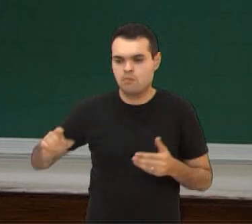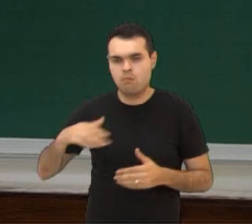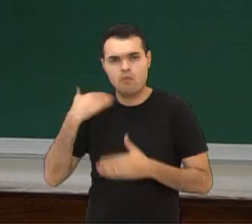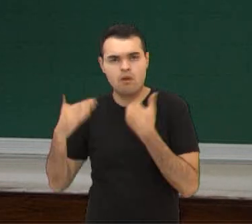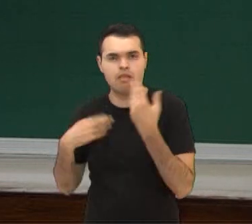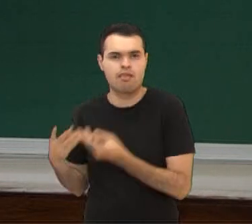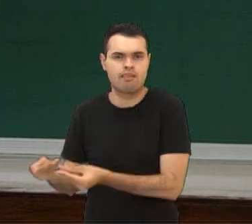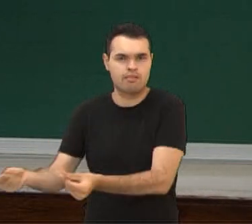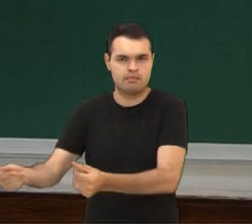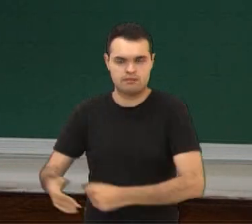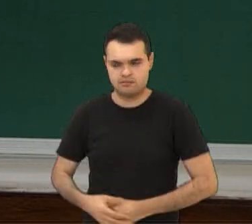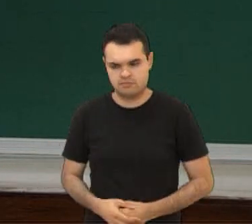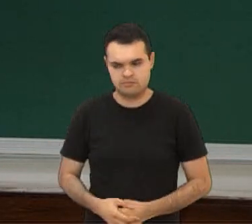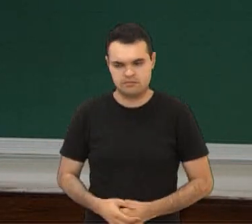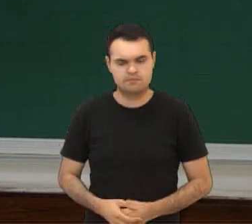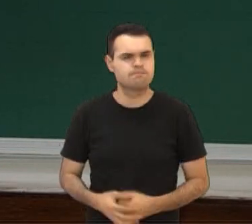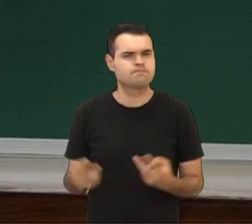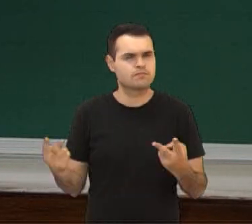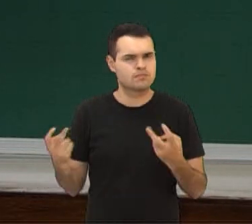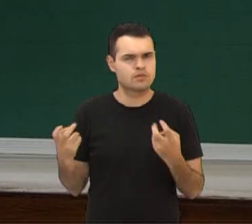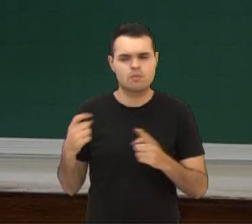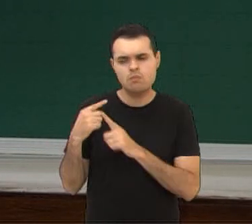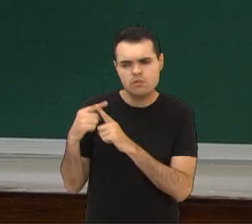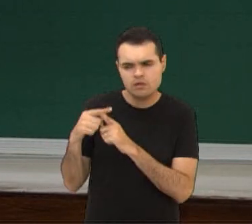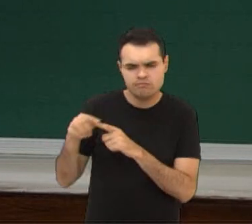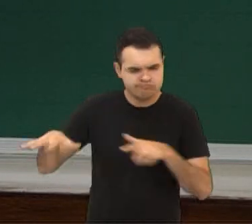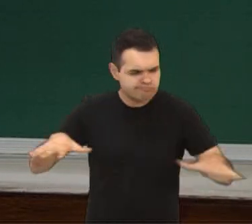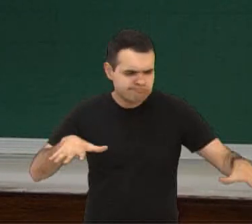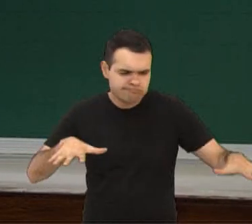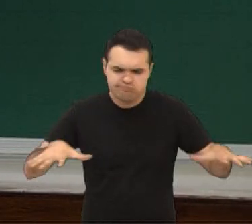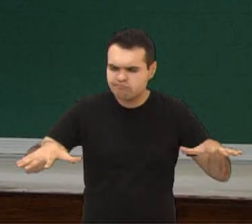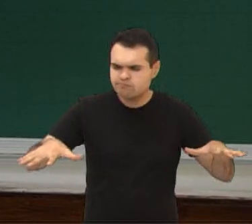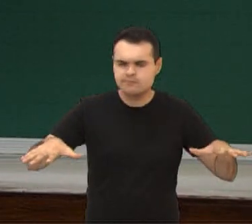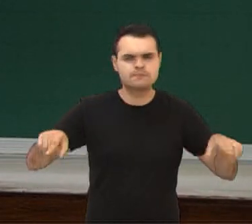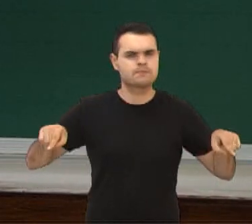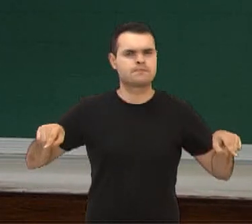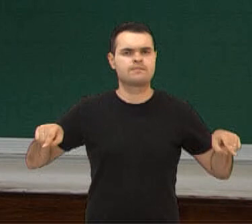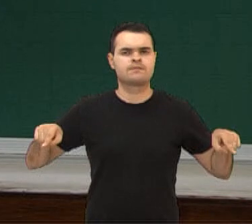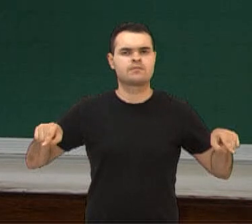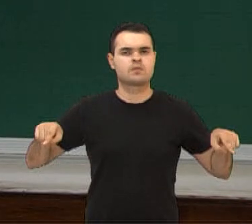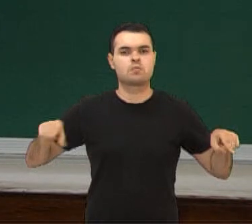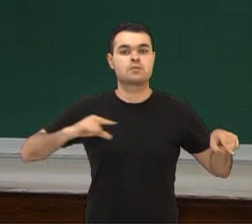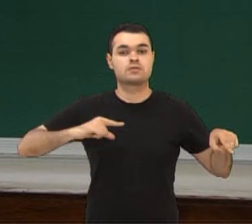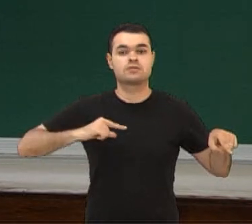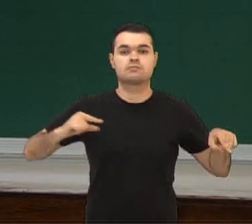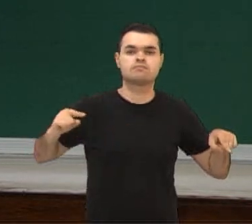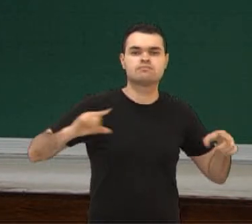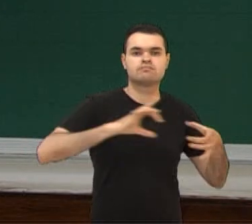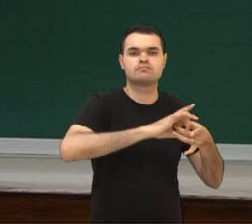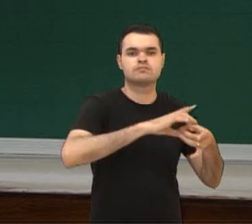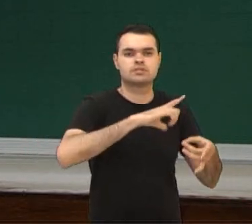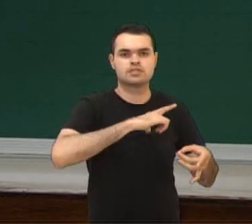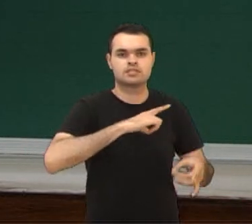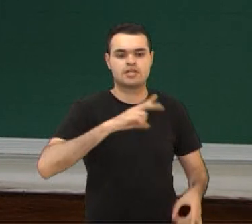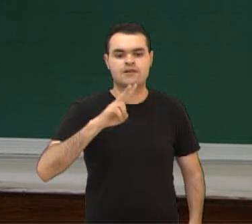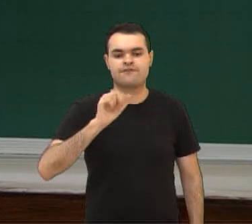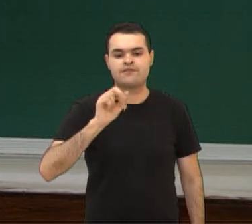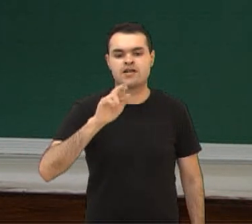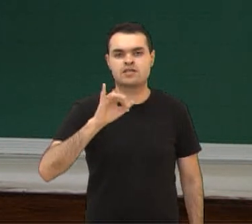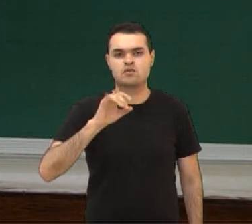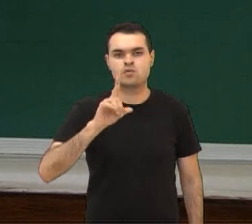falecendo. Então, ele começou a observar o porquê. E ele percebeu que existia um tipo de varíola